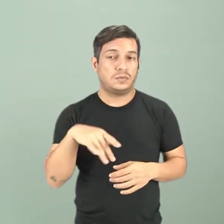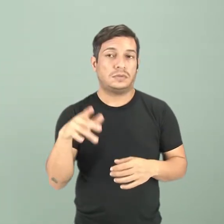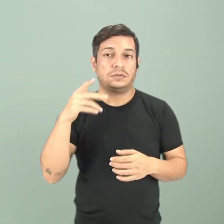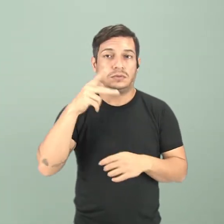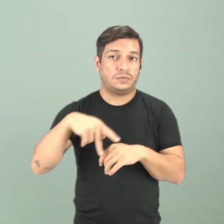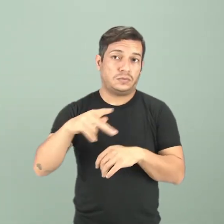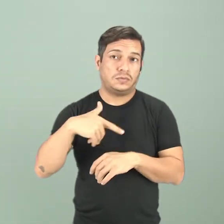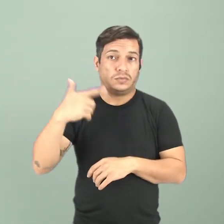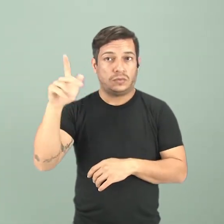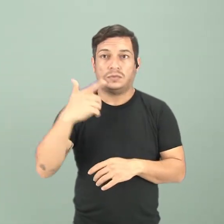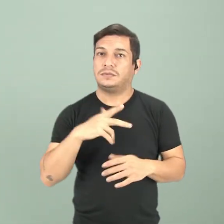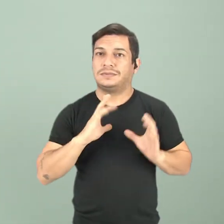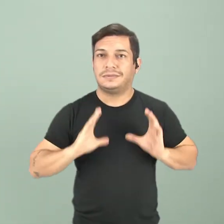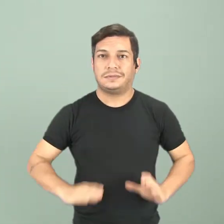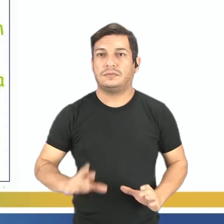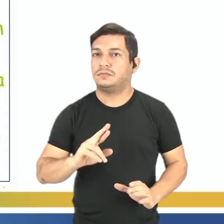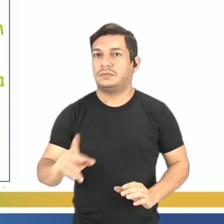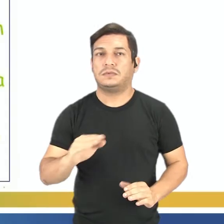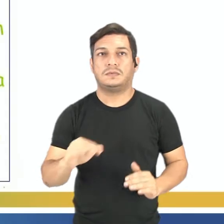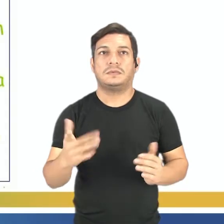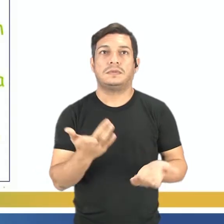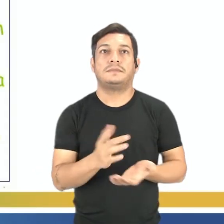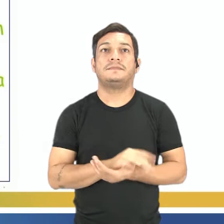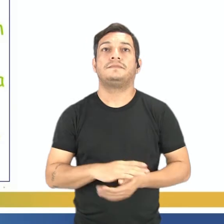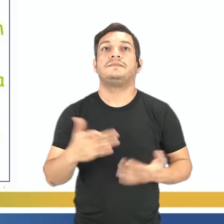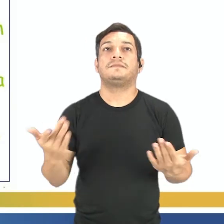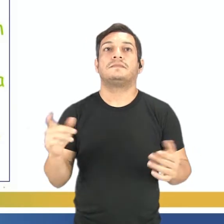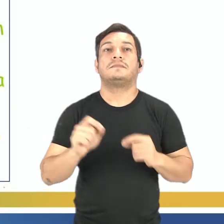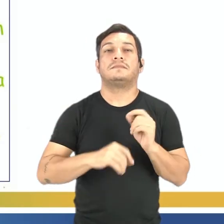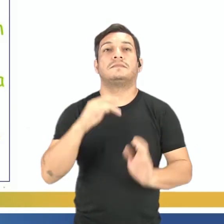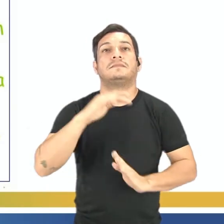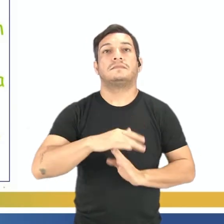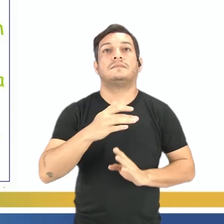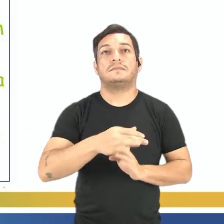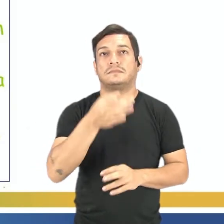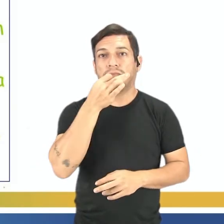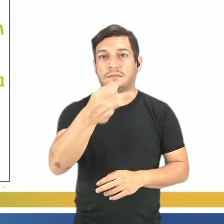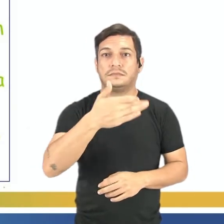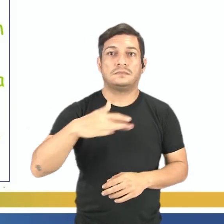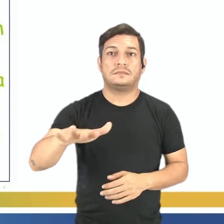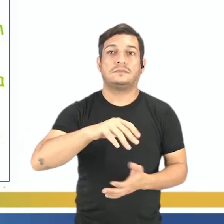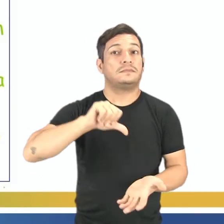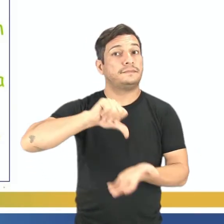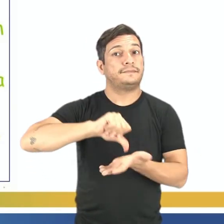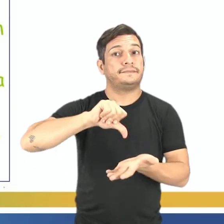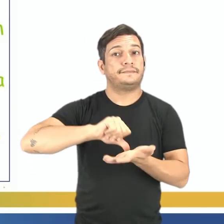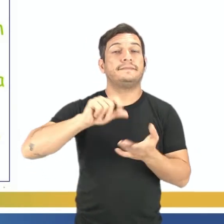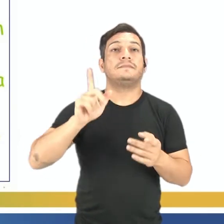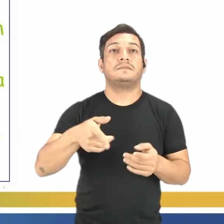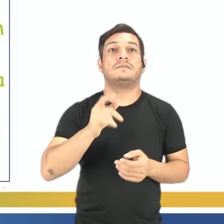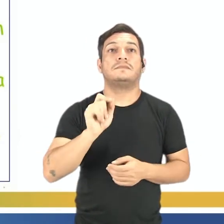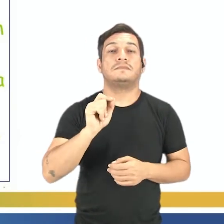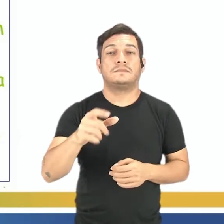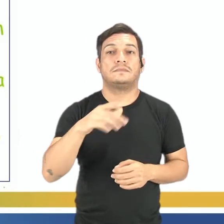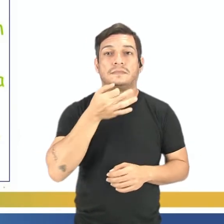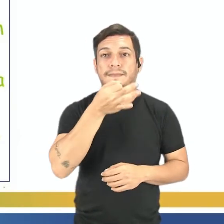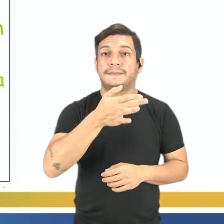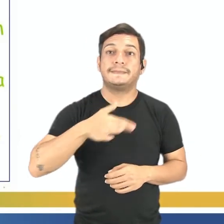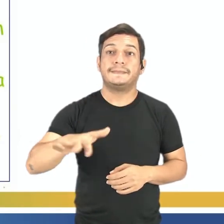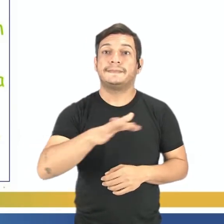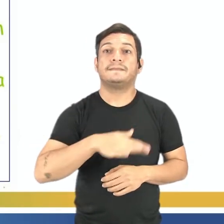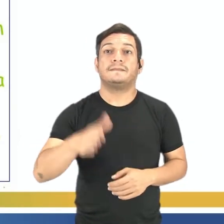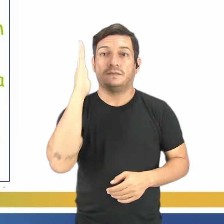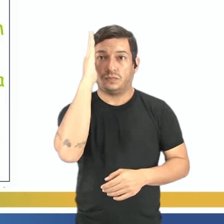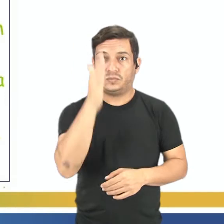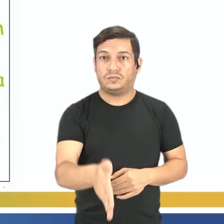cidadão. Então, quais eram os limites da democracia ateniense, já que ela era uma democracia direta, ao